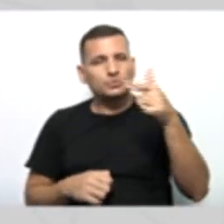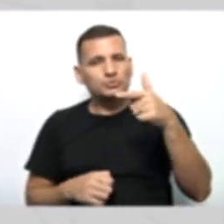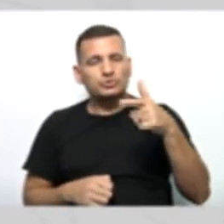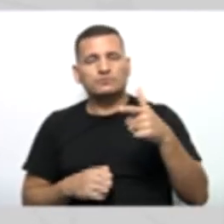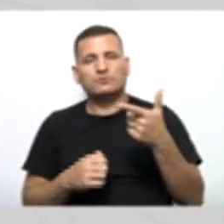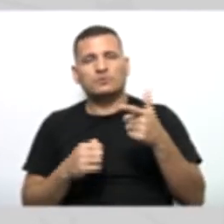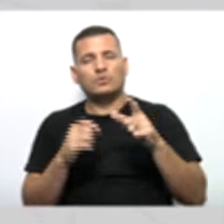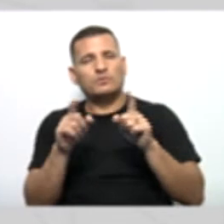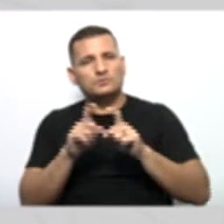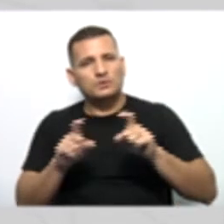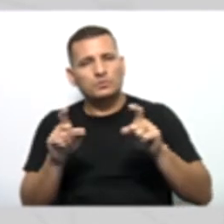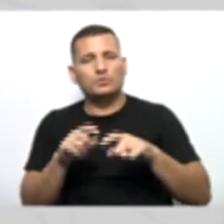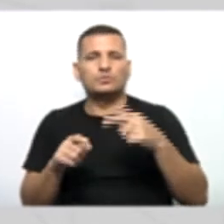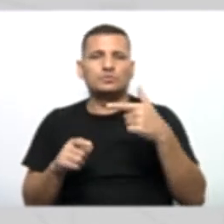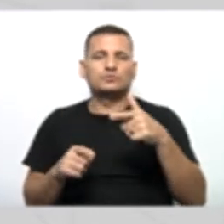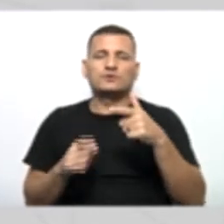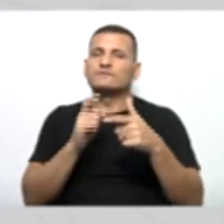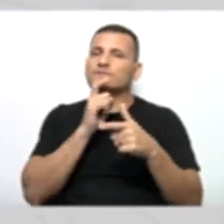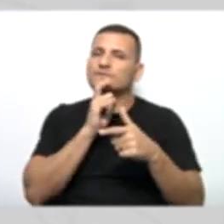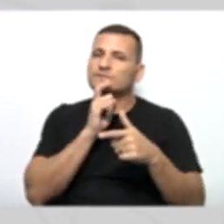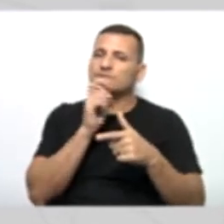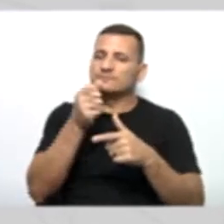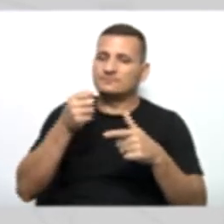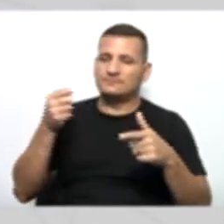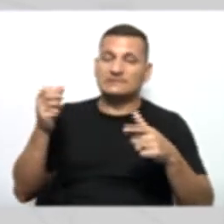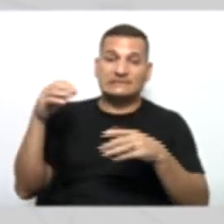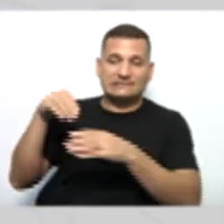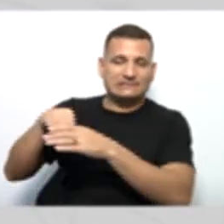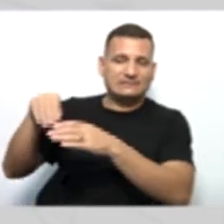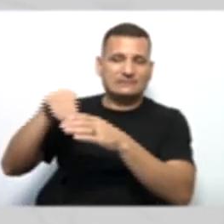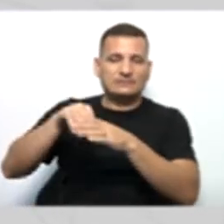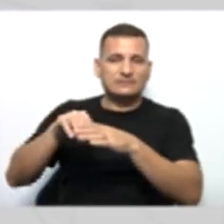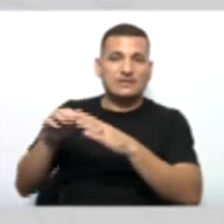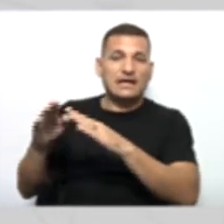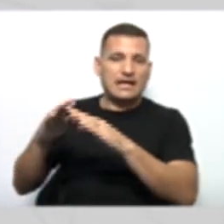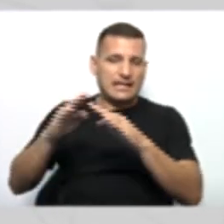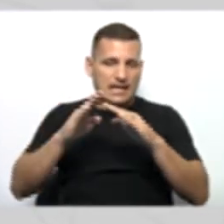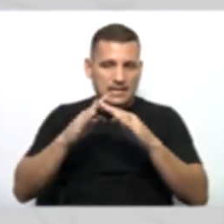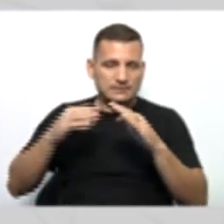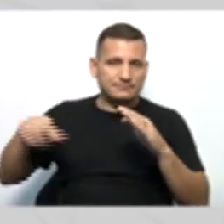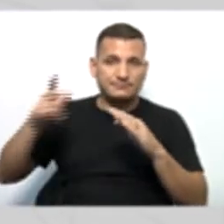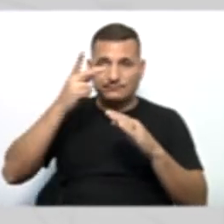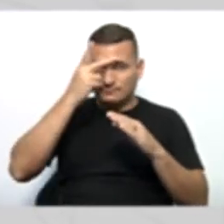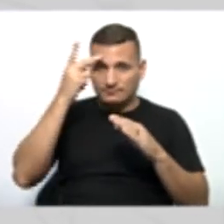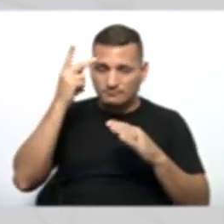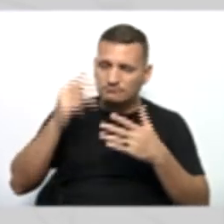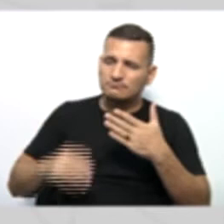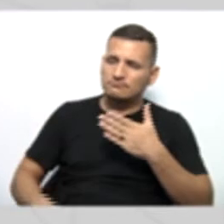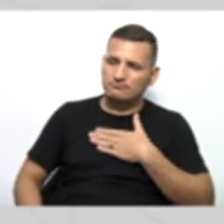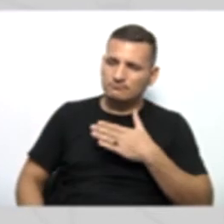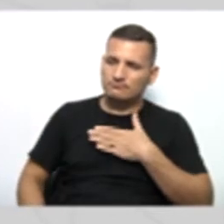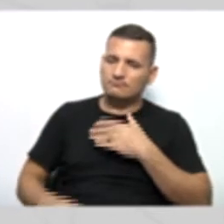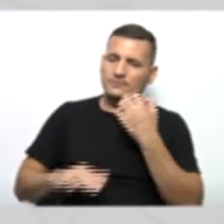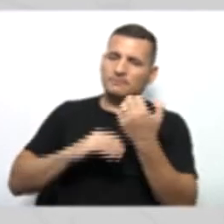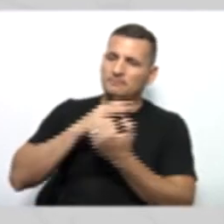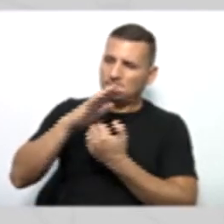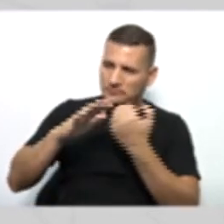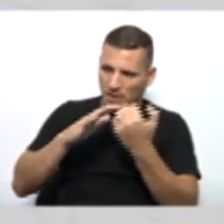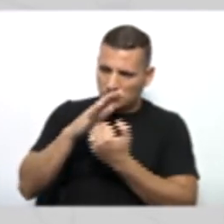ou geladeiras na casa das pessoas da região e que a sua empresa proporcionou